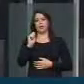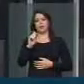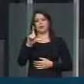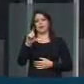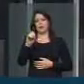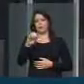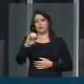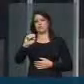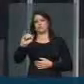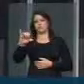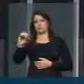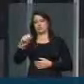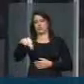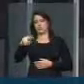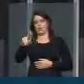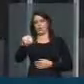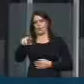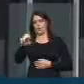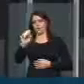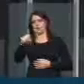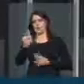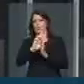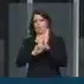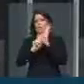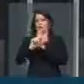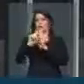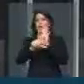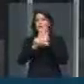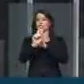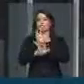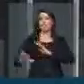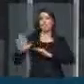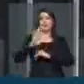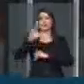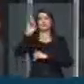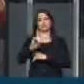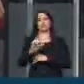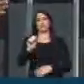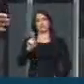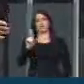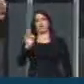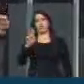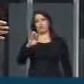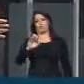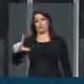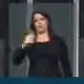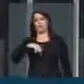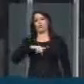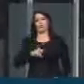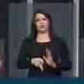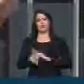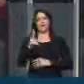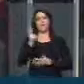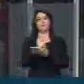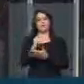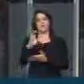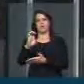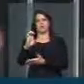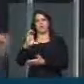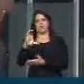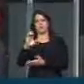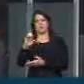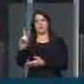Ferreira, foi o seu relator da Lei Geral de Direito Autoral. E ali nós mantivemos a existência do ECAD como